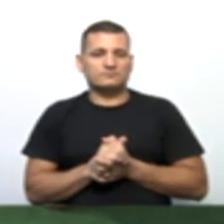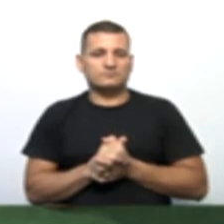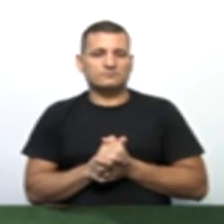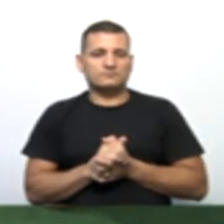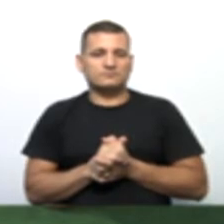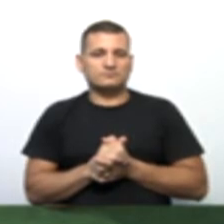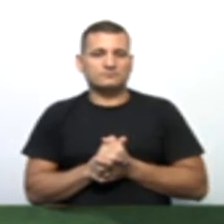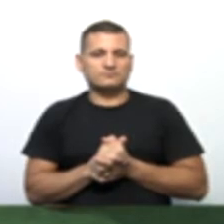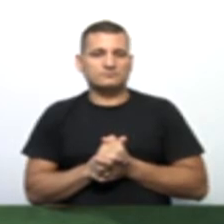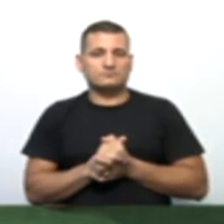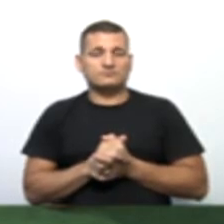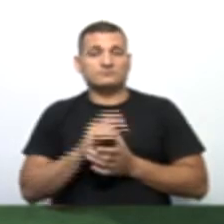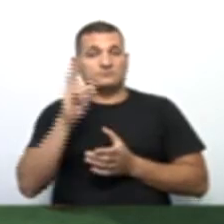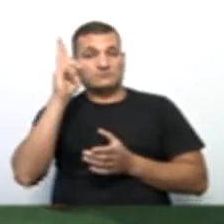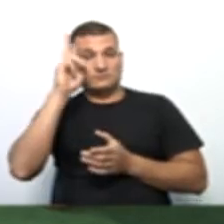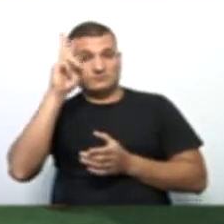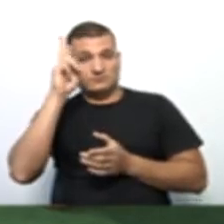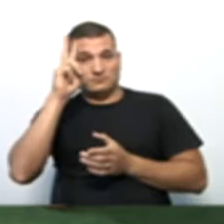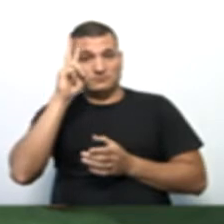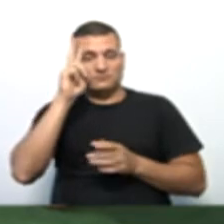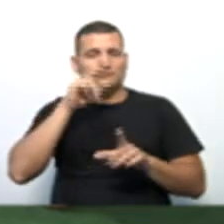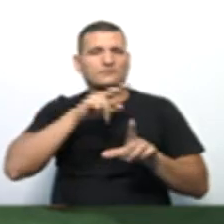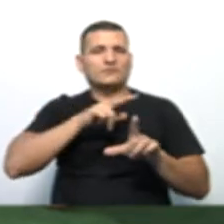lembrando daquela edilidade